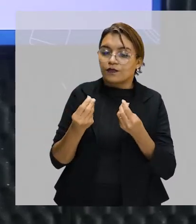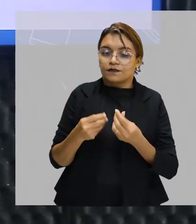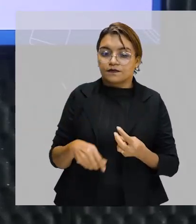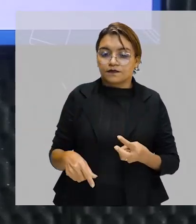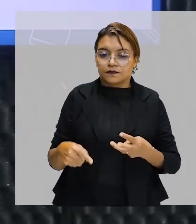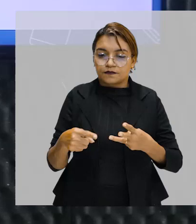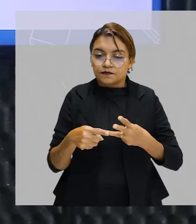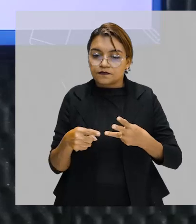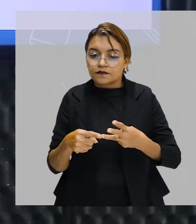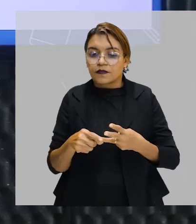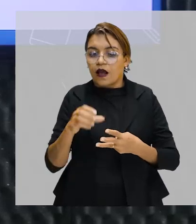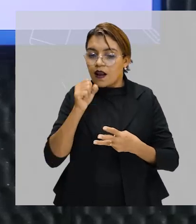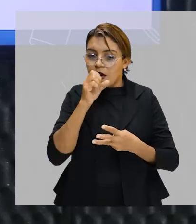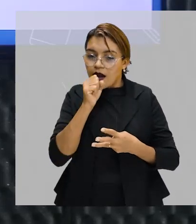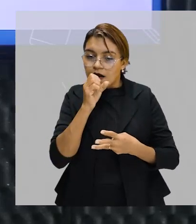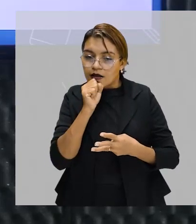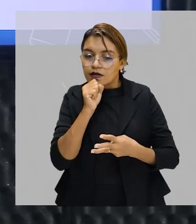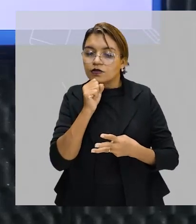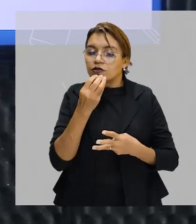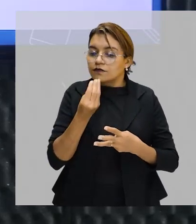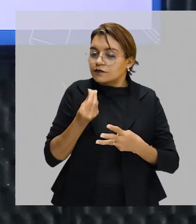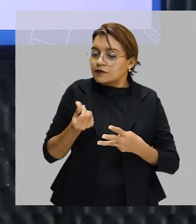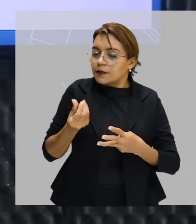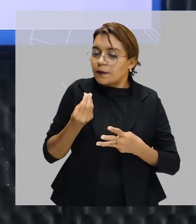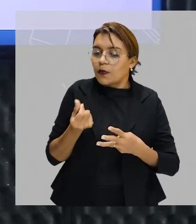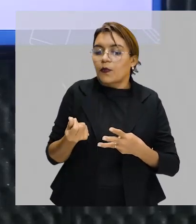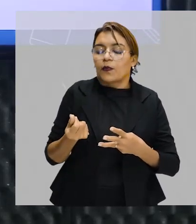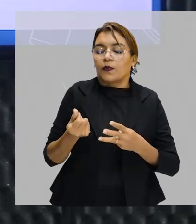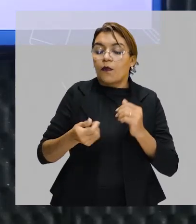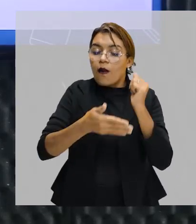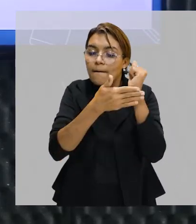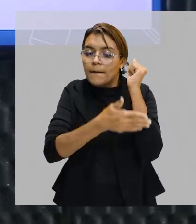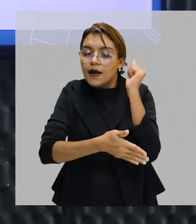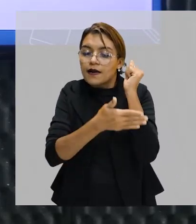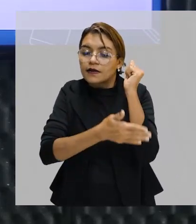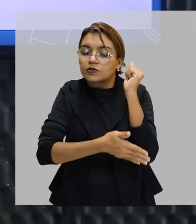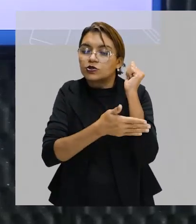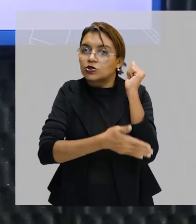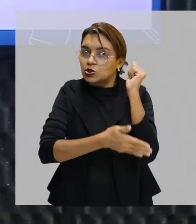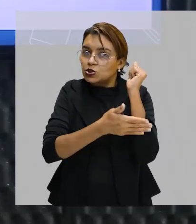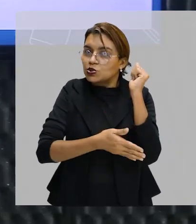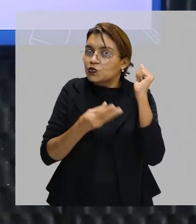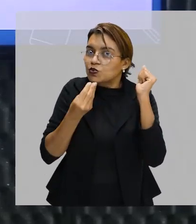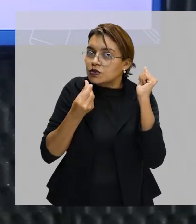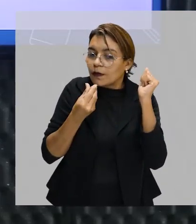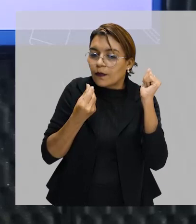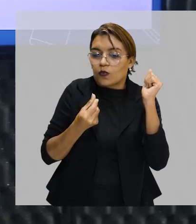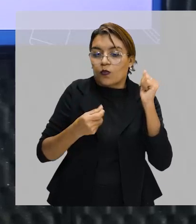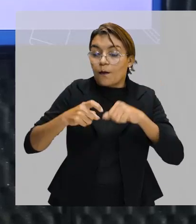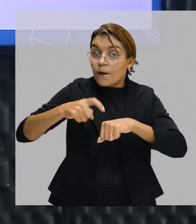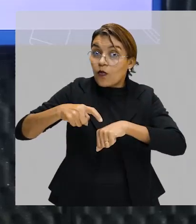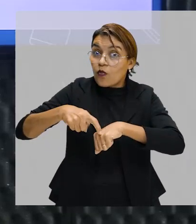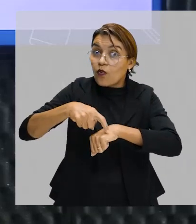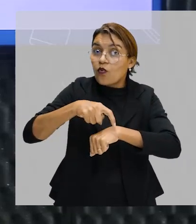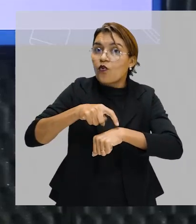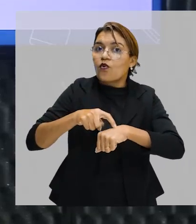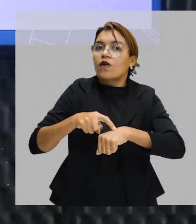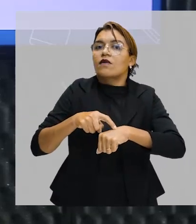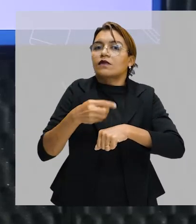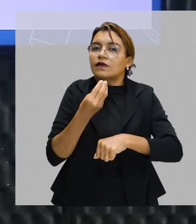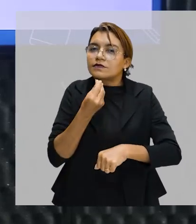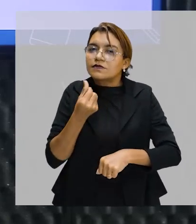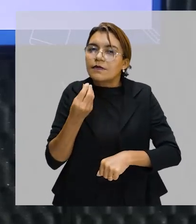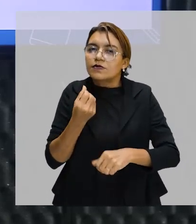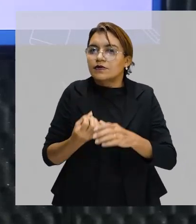laranja. Butanoato de etila, né, o abacaxi. Butanoato de butila, o morango. Etanoato